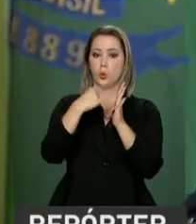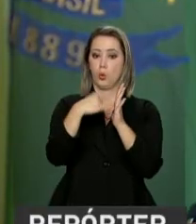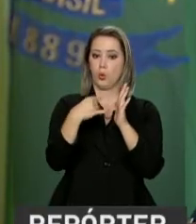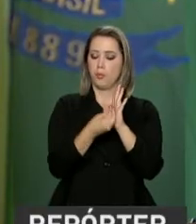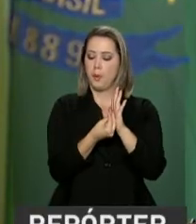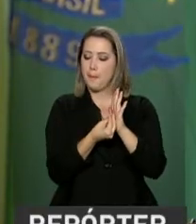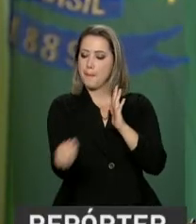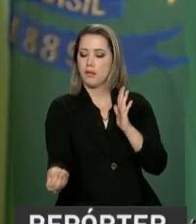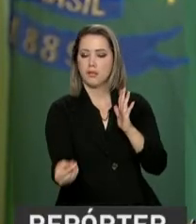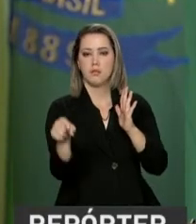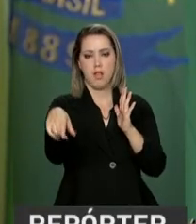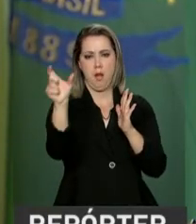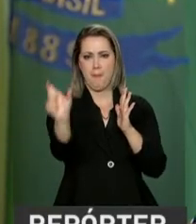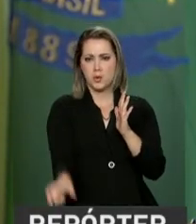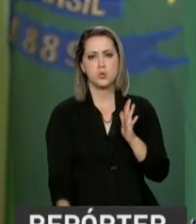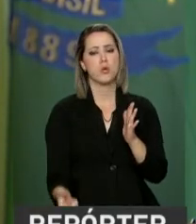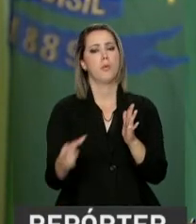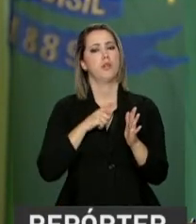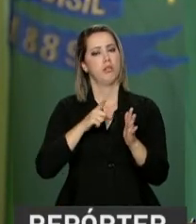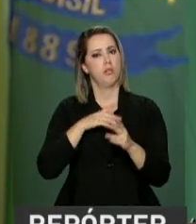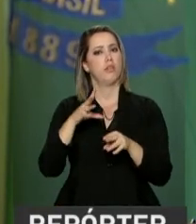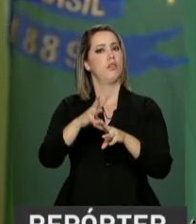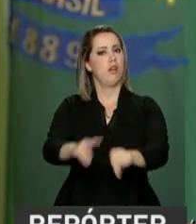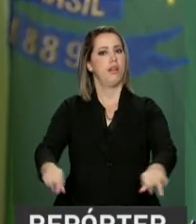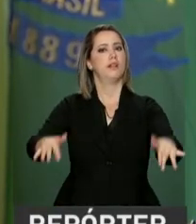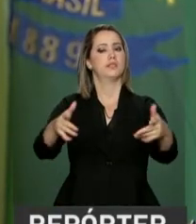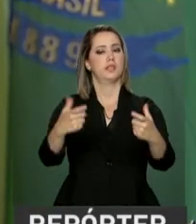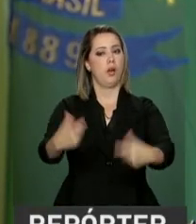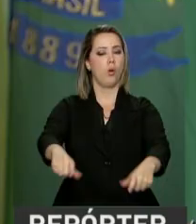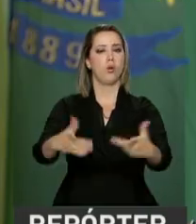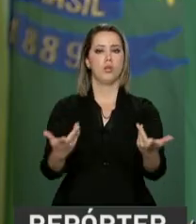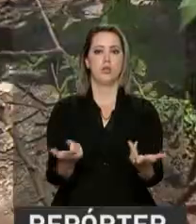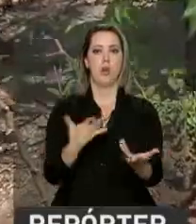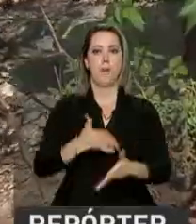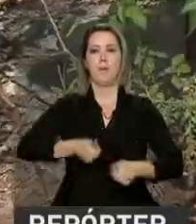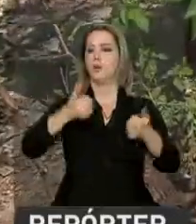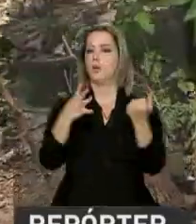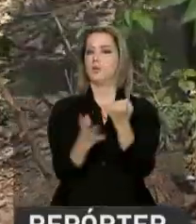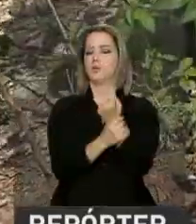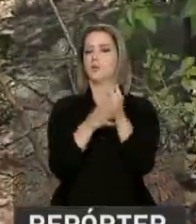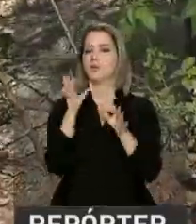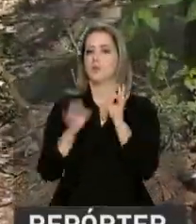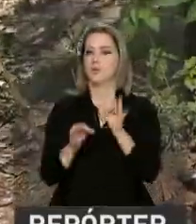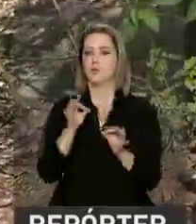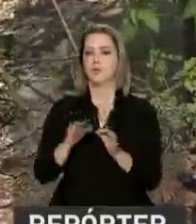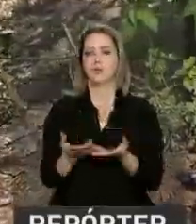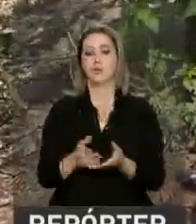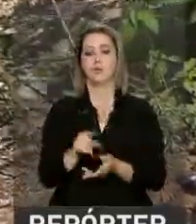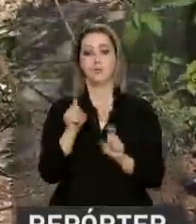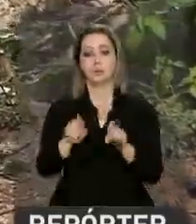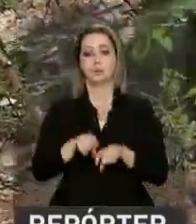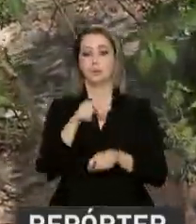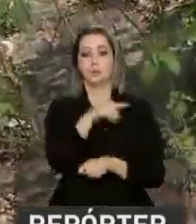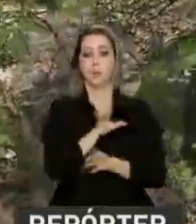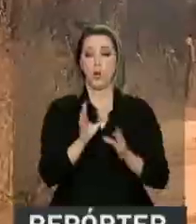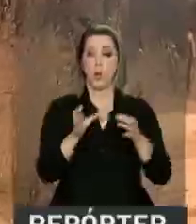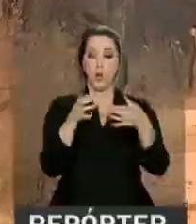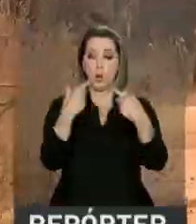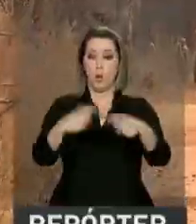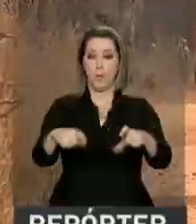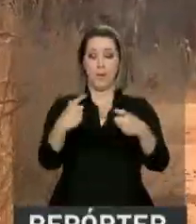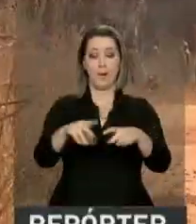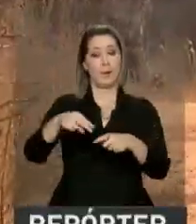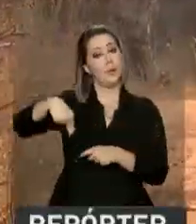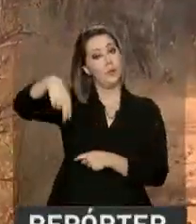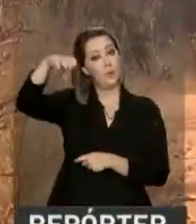terra ao produtor, portanto, aumentando a segurança jurídica no campo. E a região Nordeste ganhou atenção especial. Além